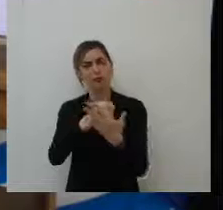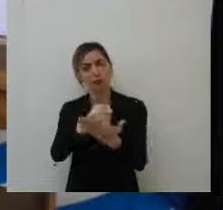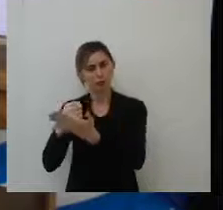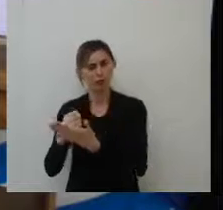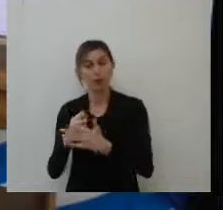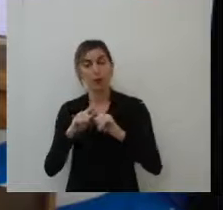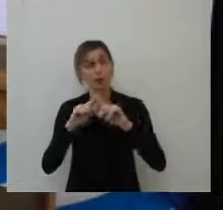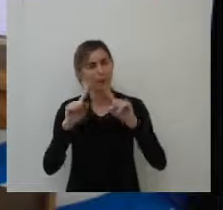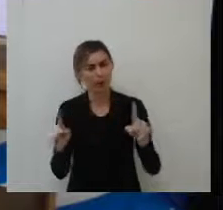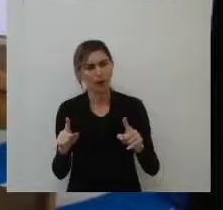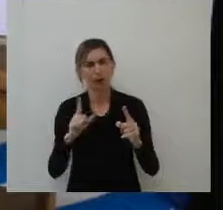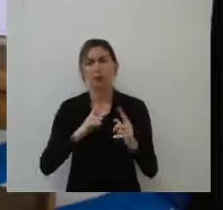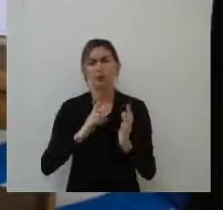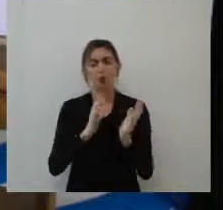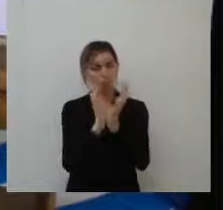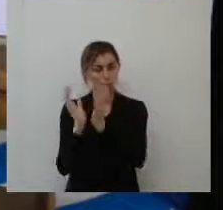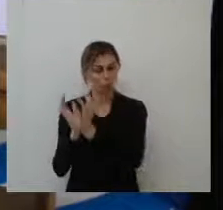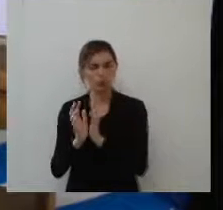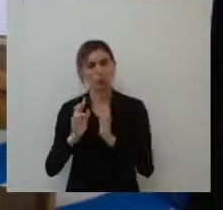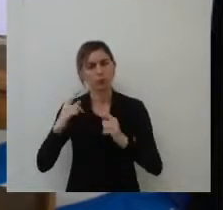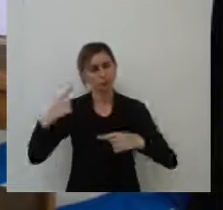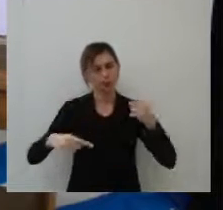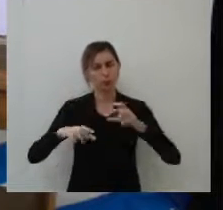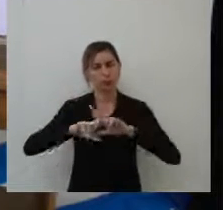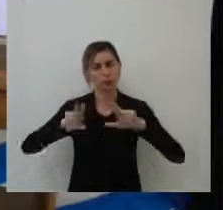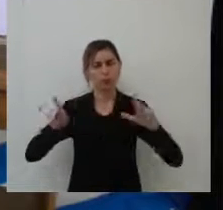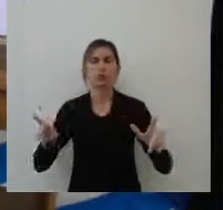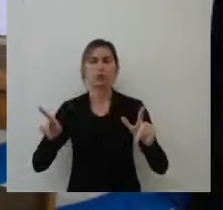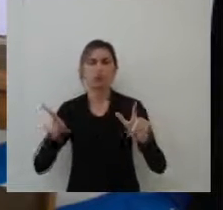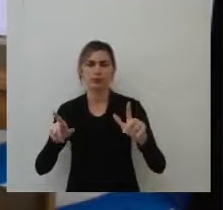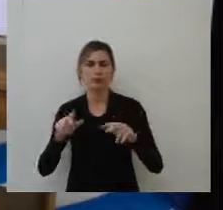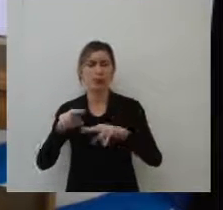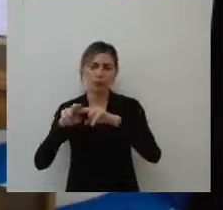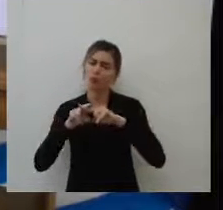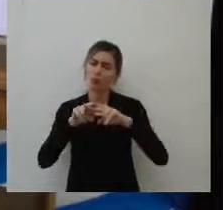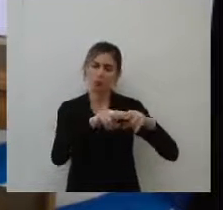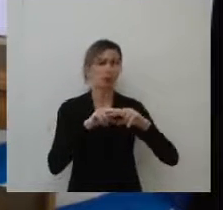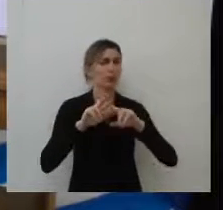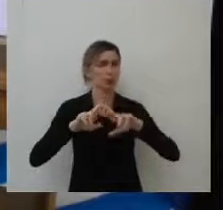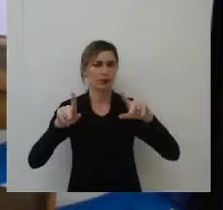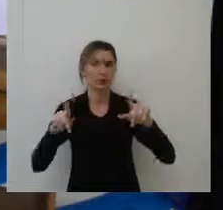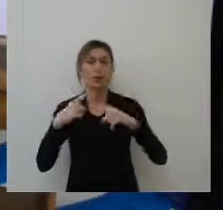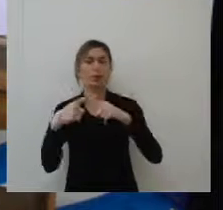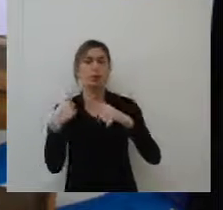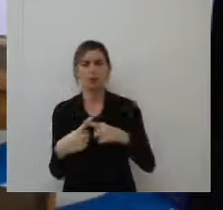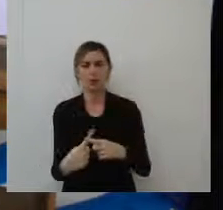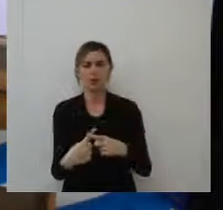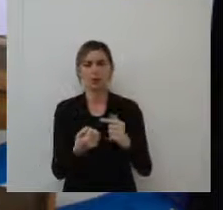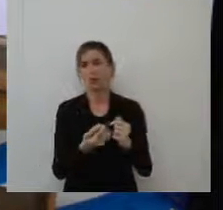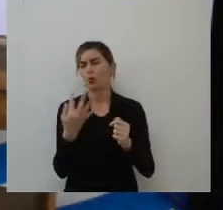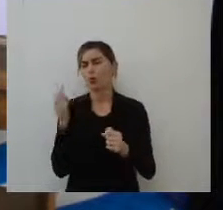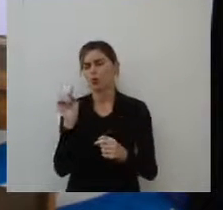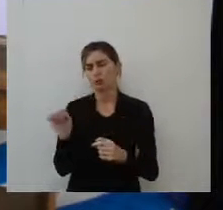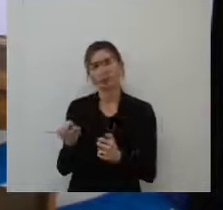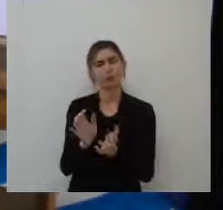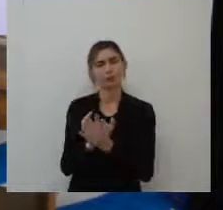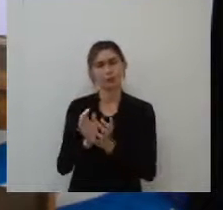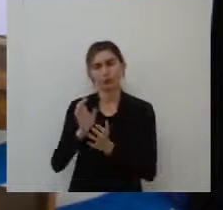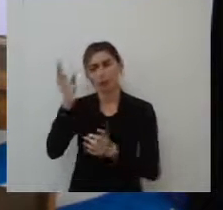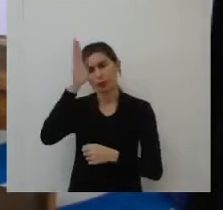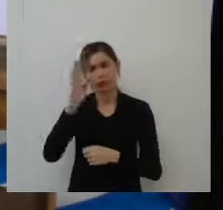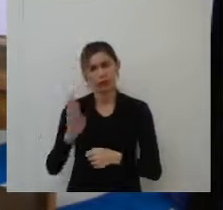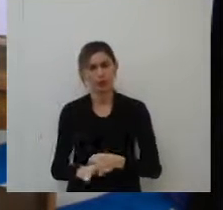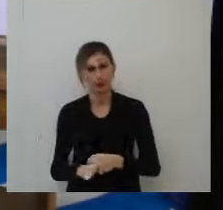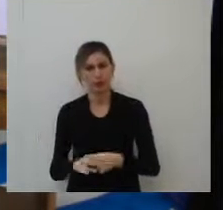Porém, existem grupos divergentes, né? Existem grupos e causas divergentes. Por quê? Enquanto no